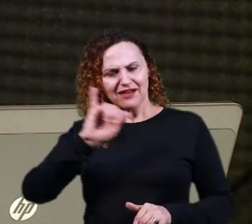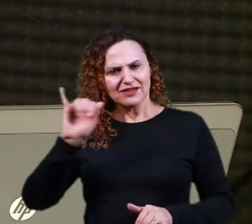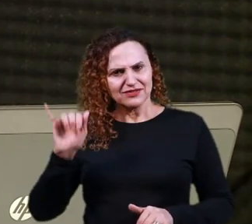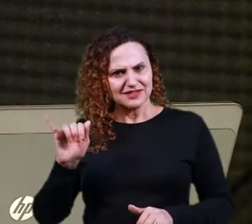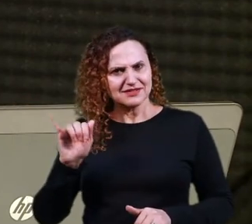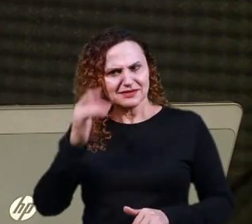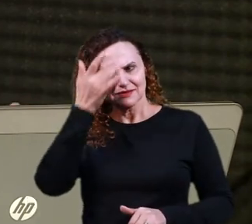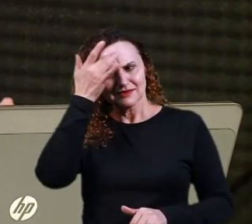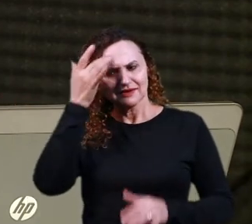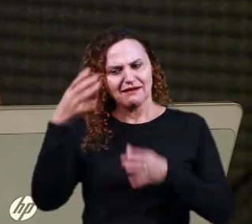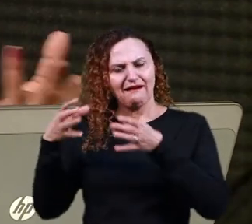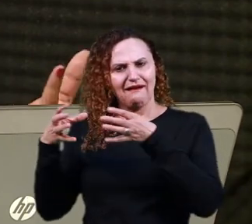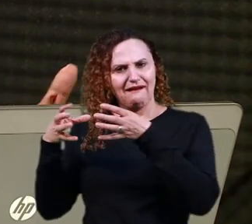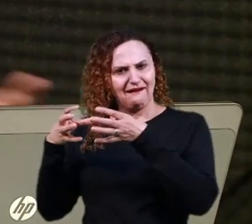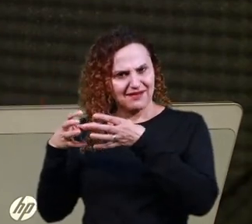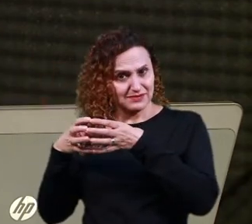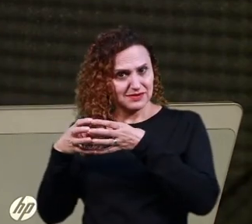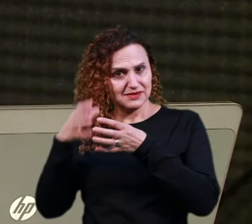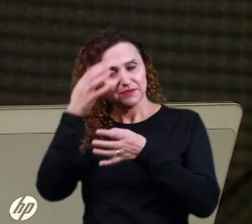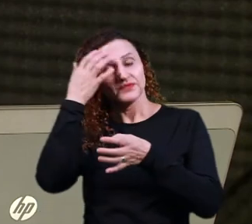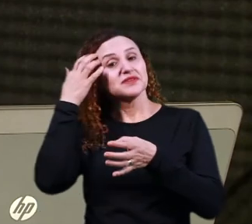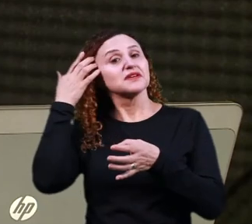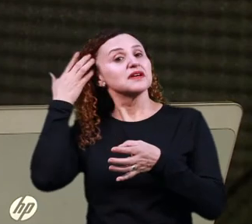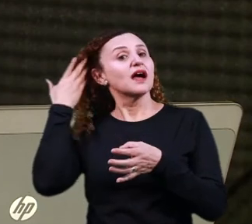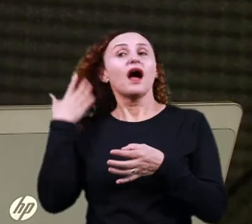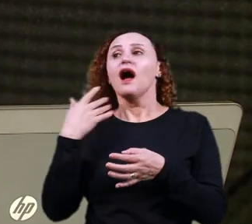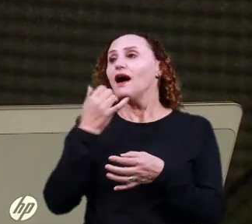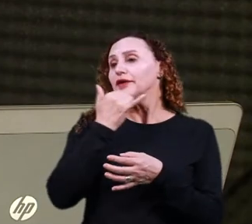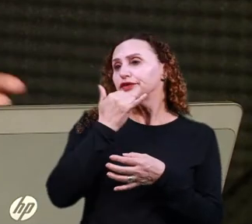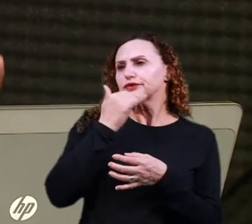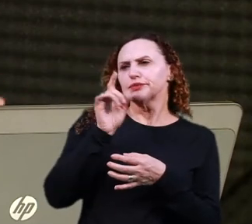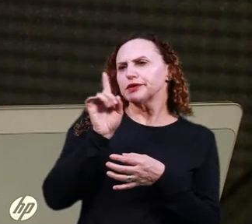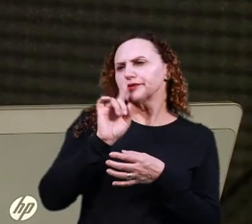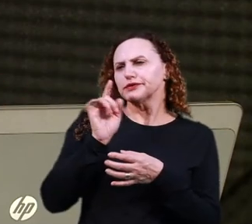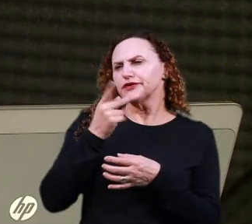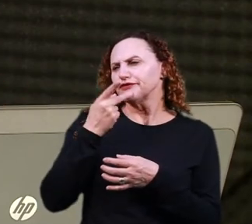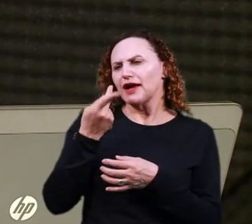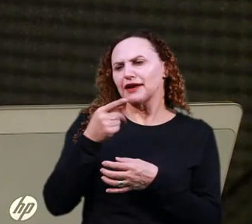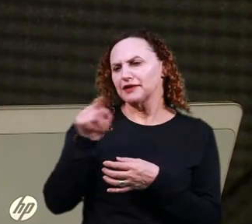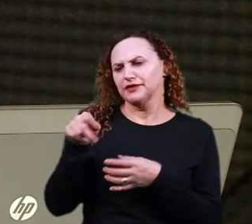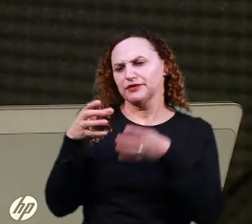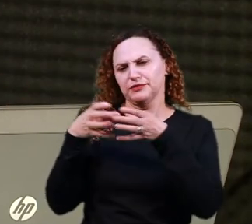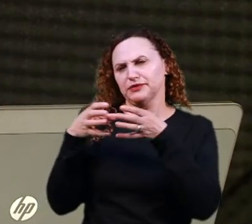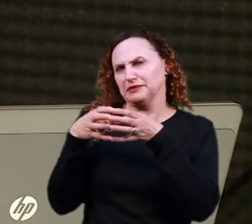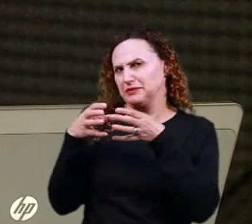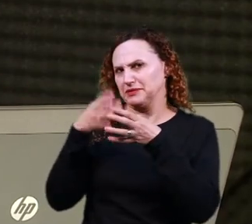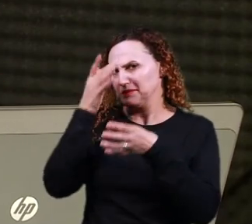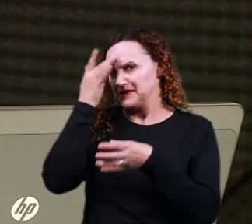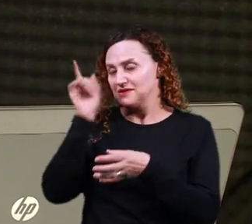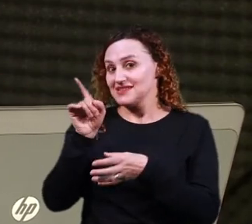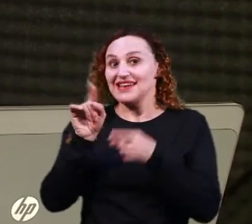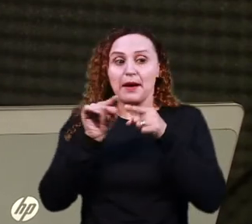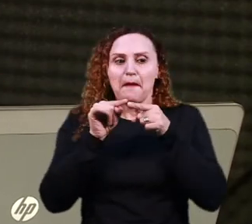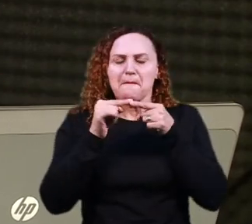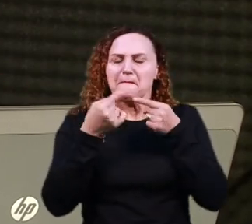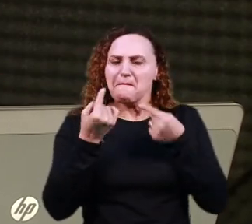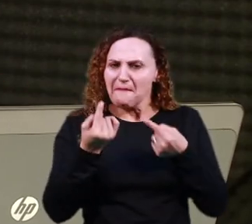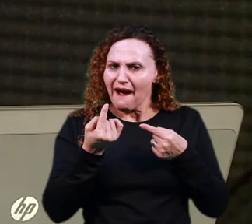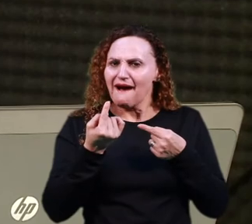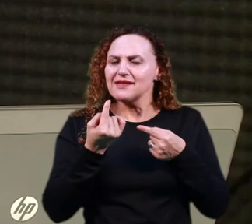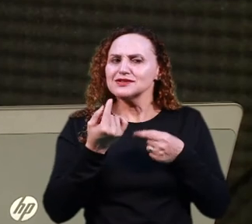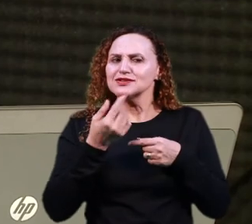mas não era para vocês isso que eu tô dizendo vocês desculpa eu tô pegando os peixes obviamente em outras palavras mas é isso que ele tá